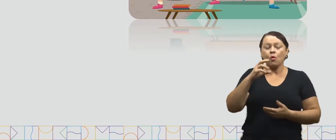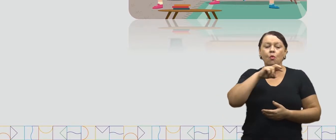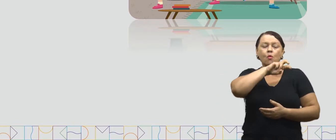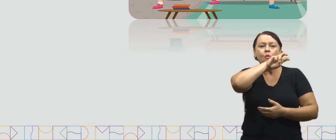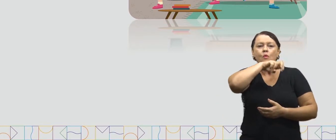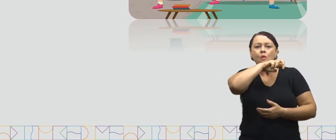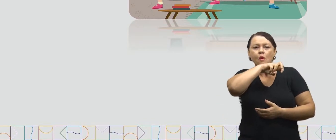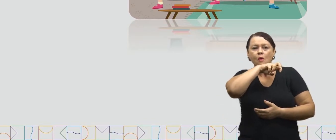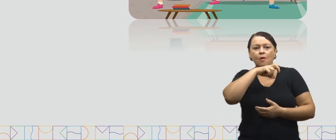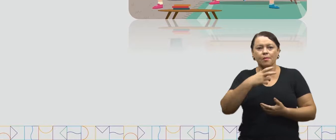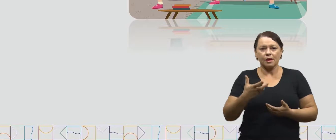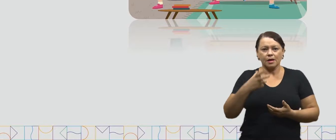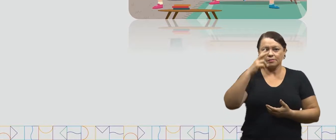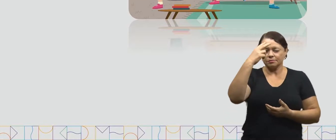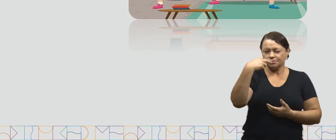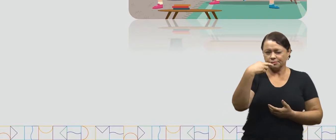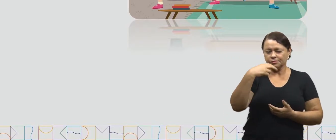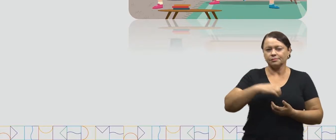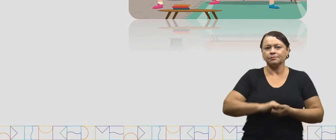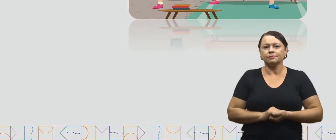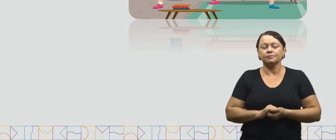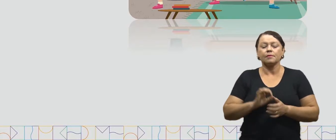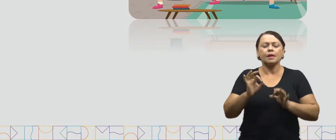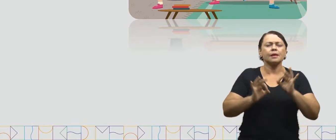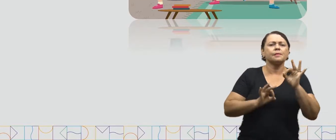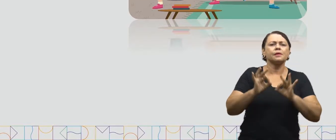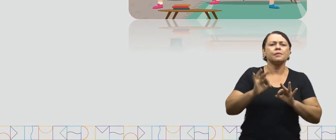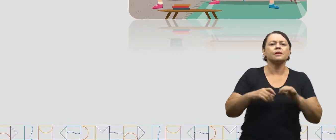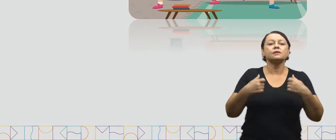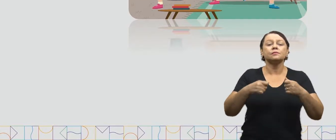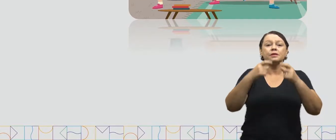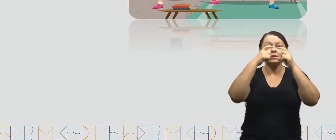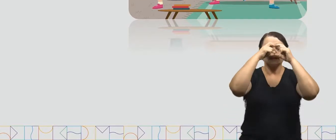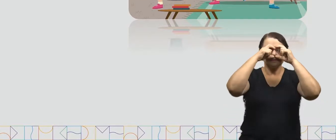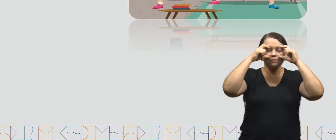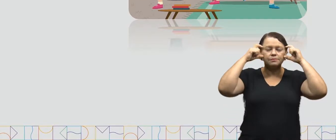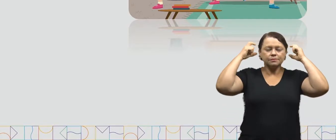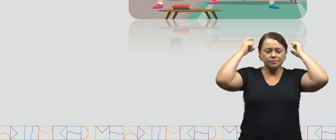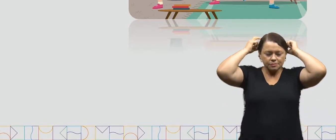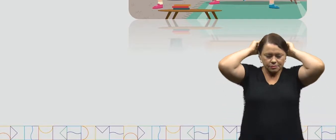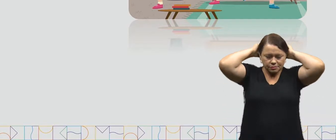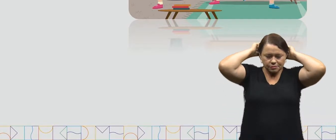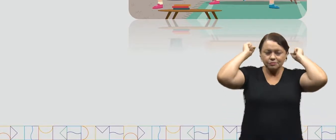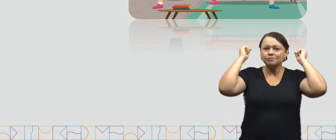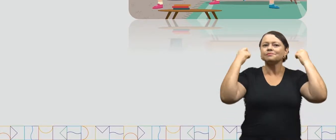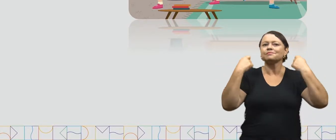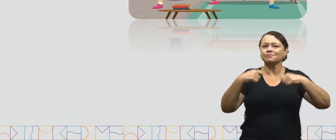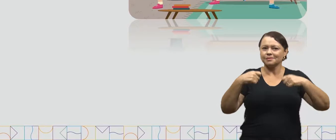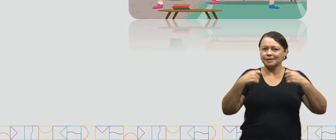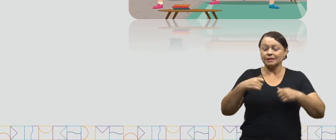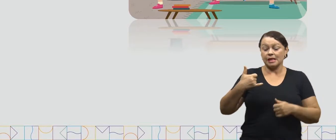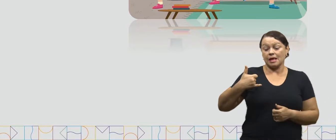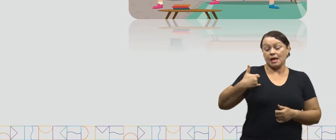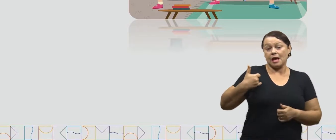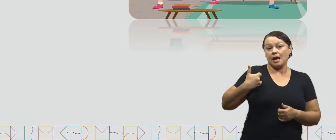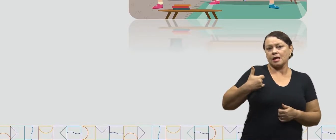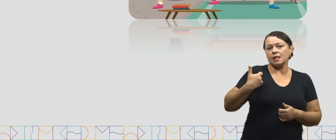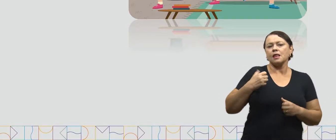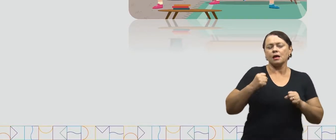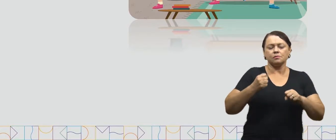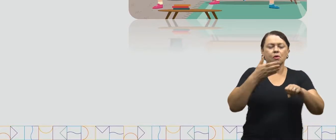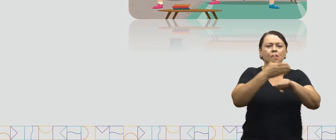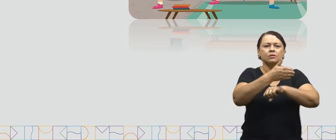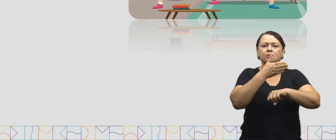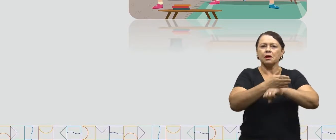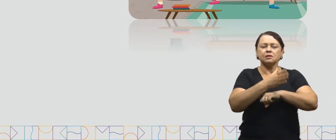cega. Preparação. É necessário uma venda para os olhos. A idade. Podem participar dessa brincadeira